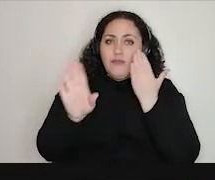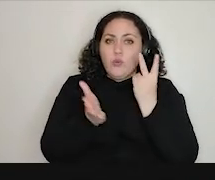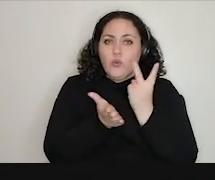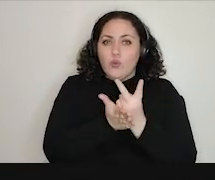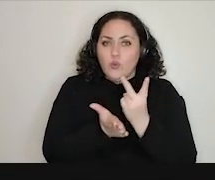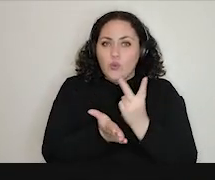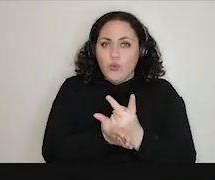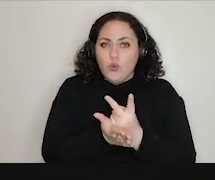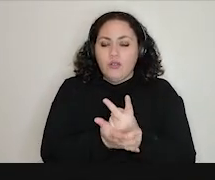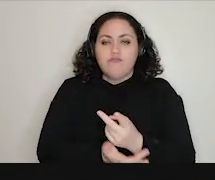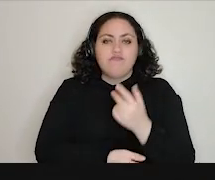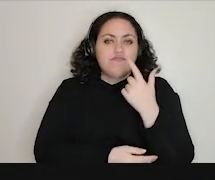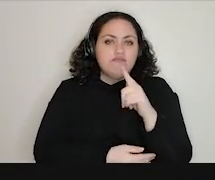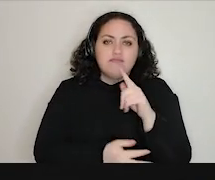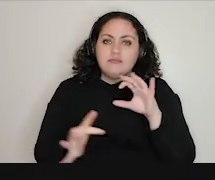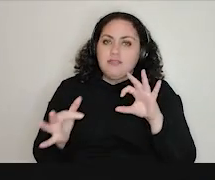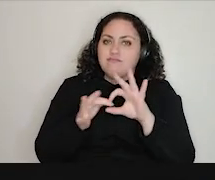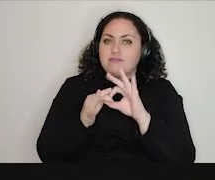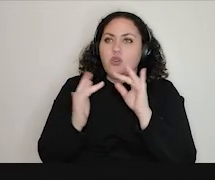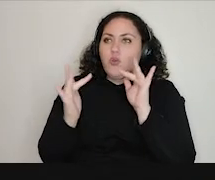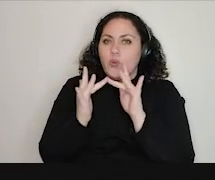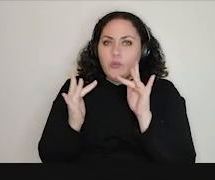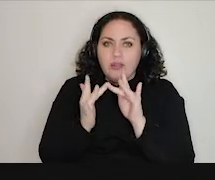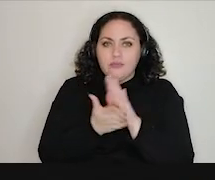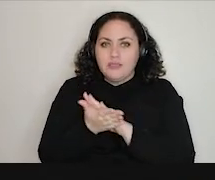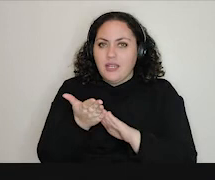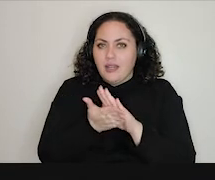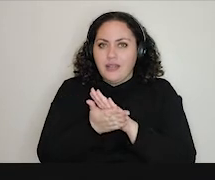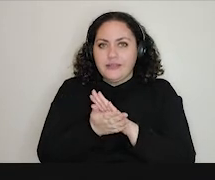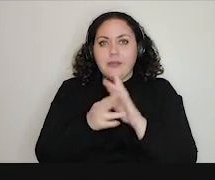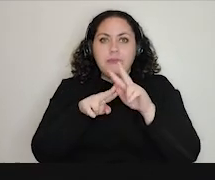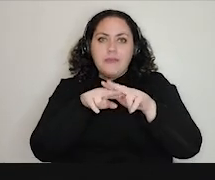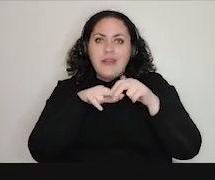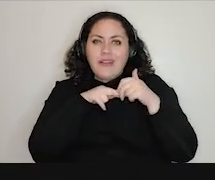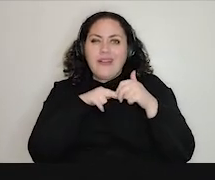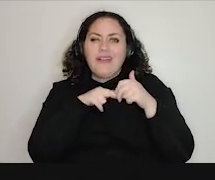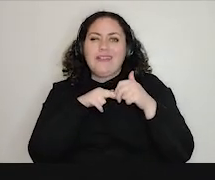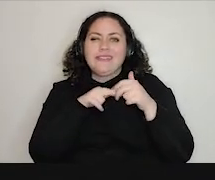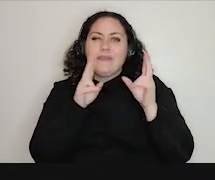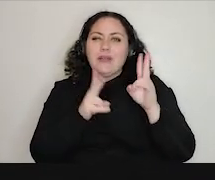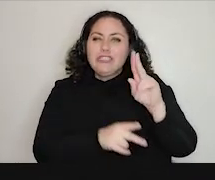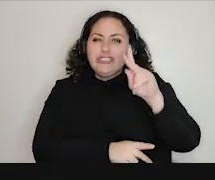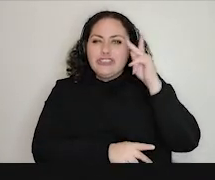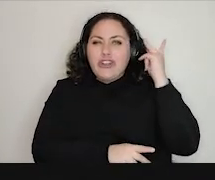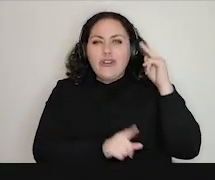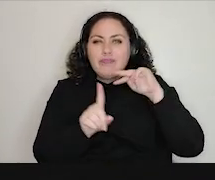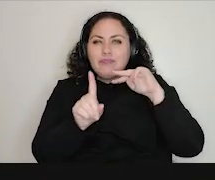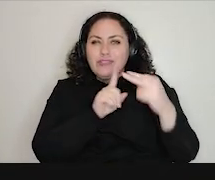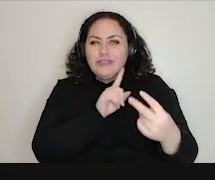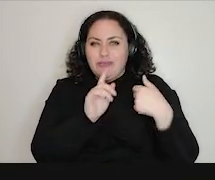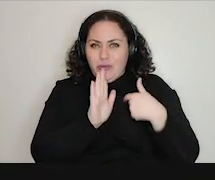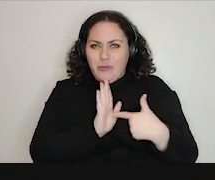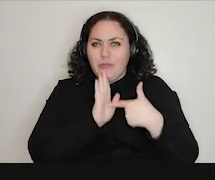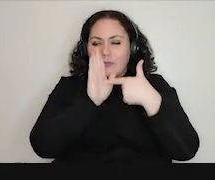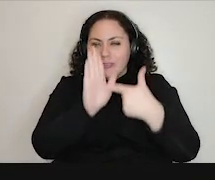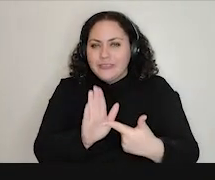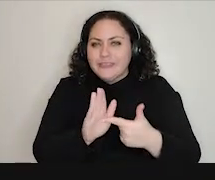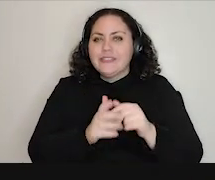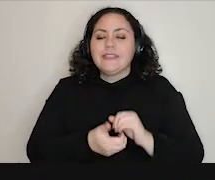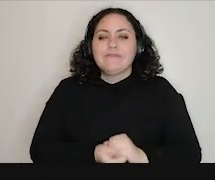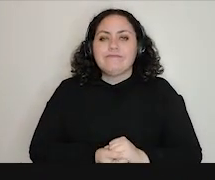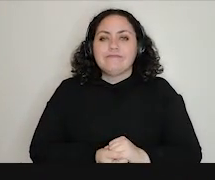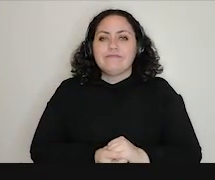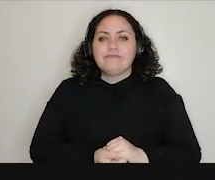tão distante, onde a gente não acaba conseguindo acessar, por conta de todo esse panorama que eu já trouxe, é difícil a